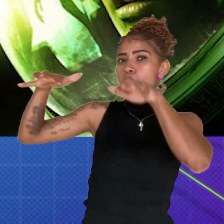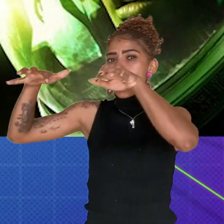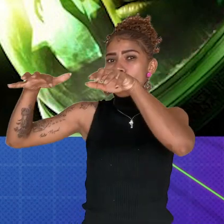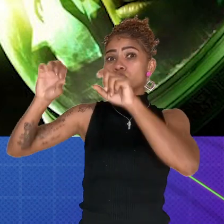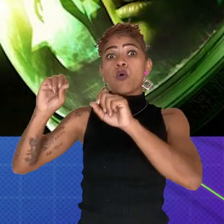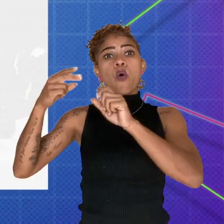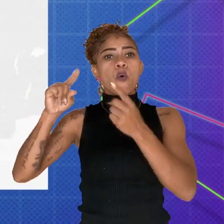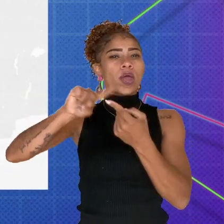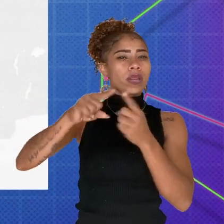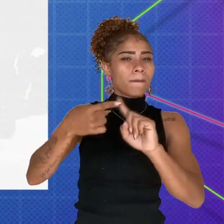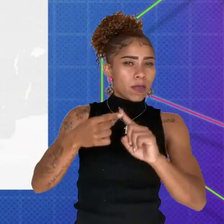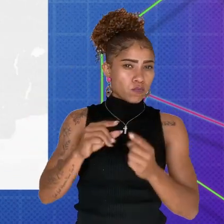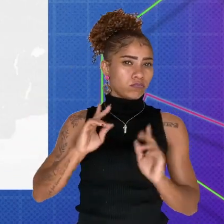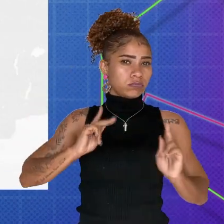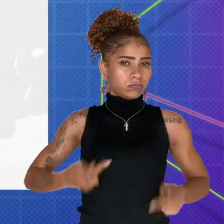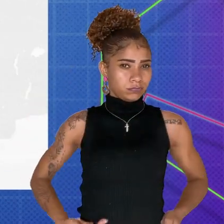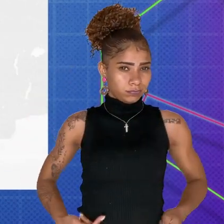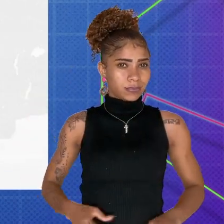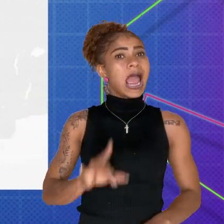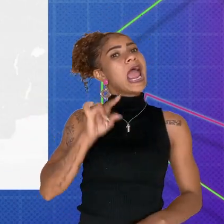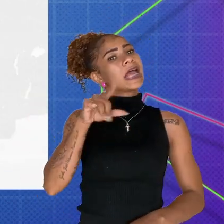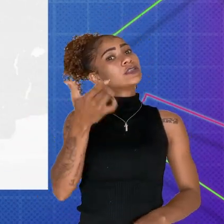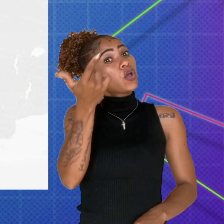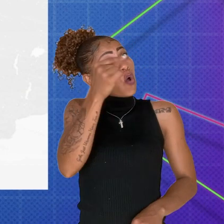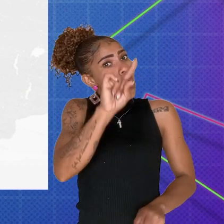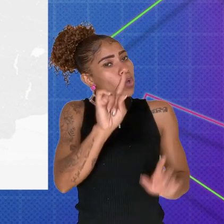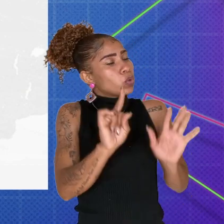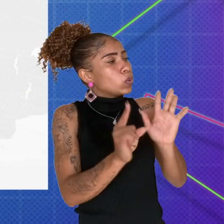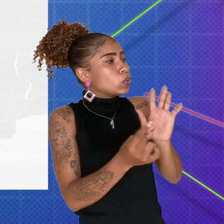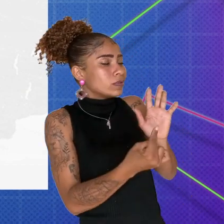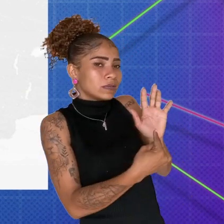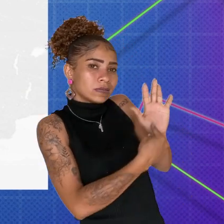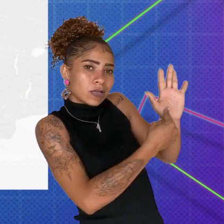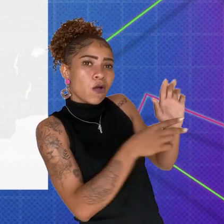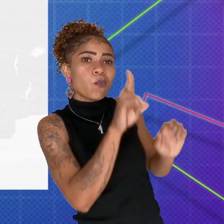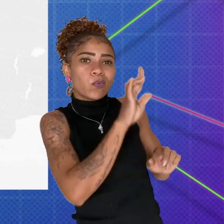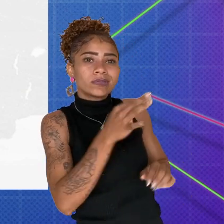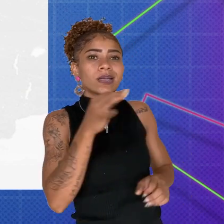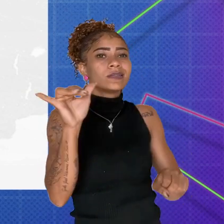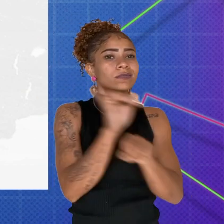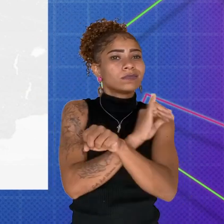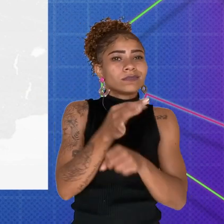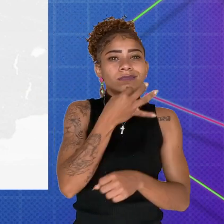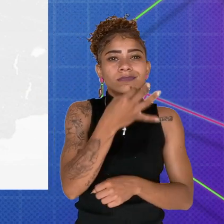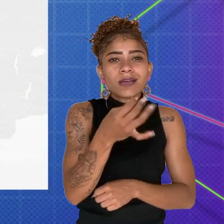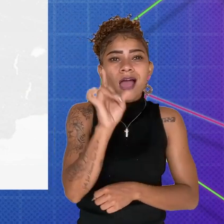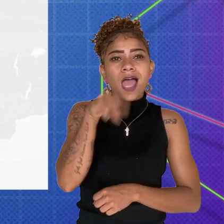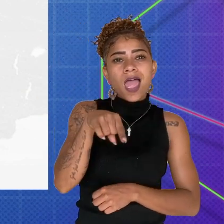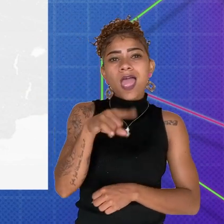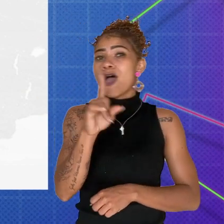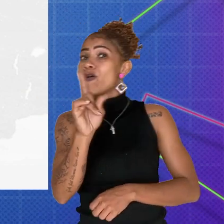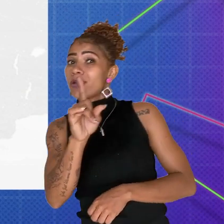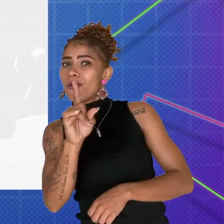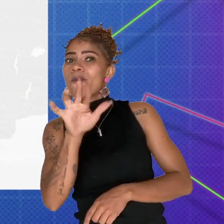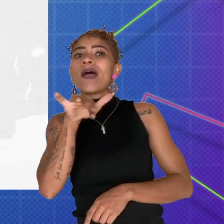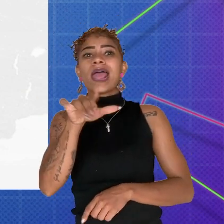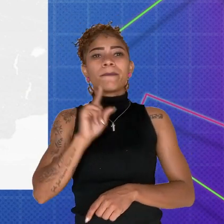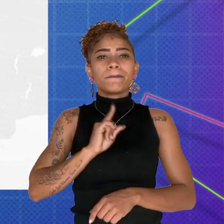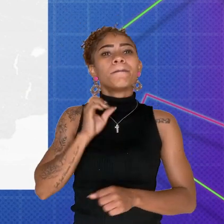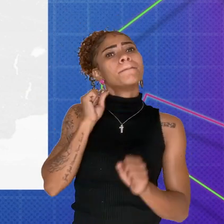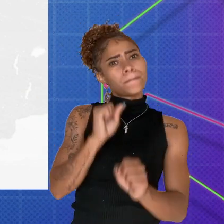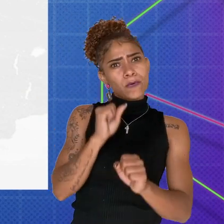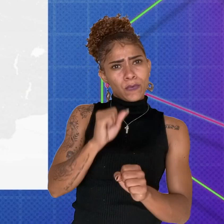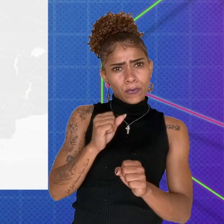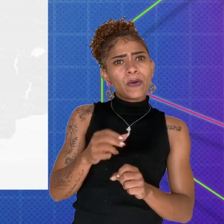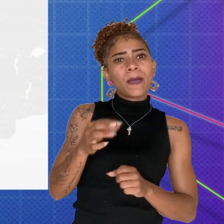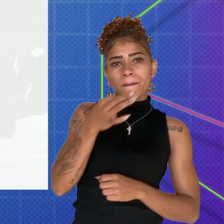atrair seus inimigos humanos. Hitman. Esse jogo de ação stealth usa a mecânica de barulho para determinar se o jogador é detectado ou não. O